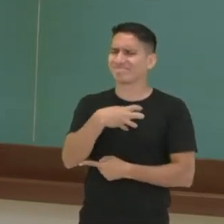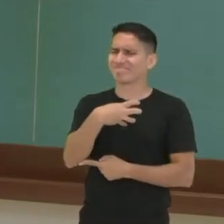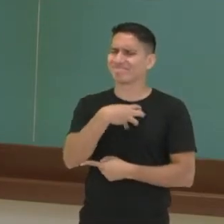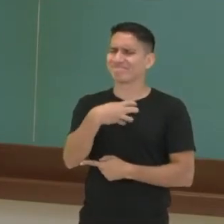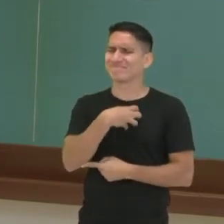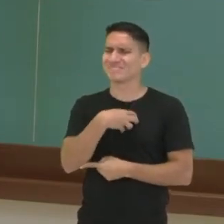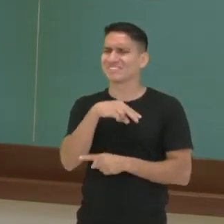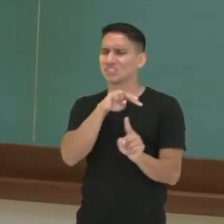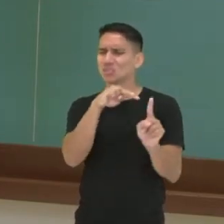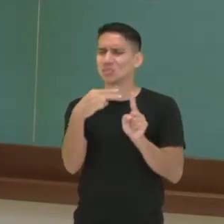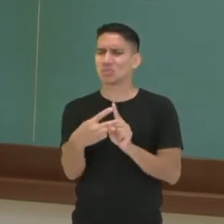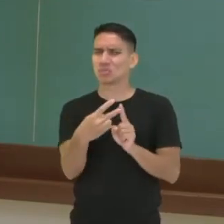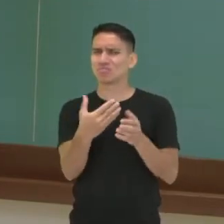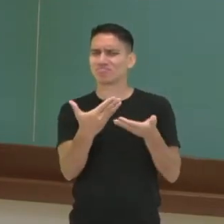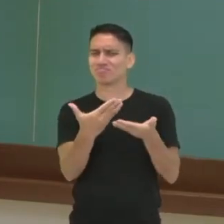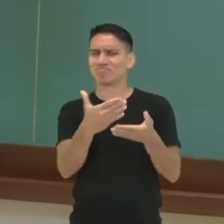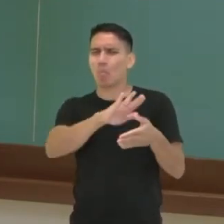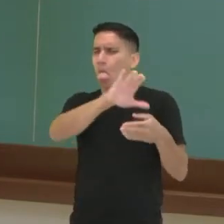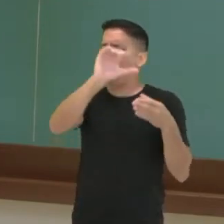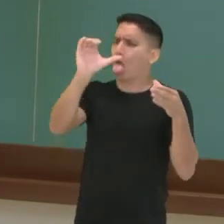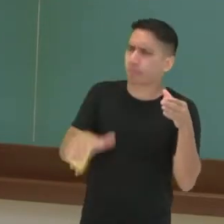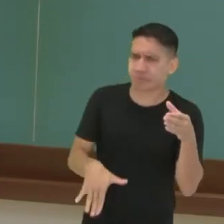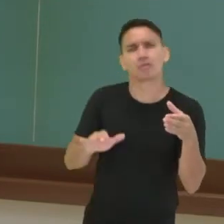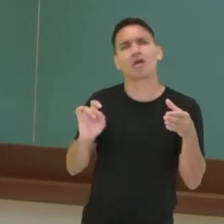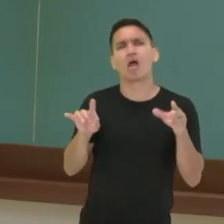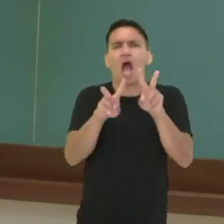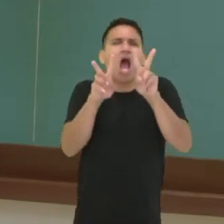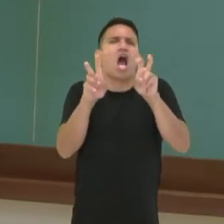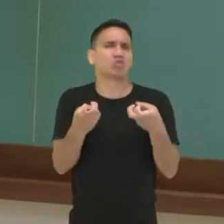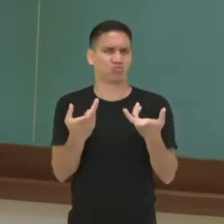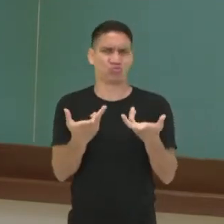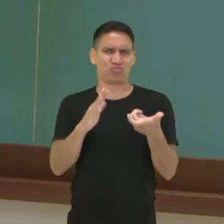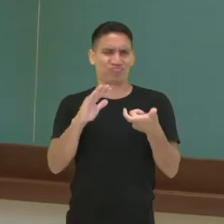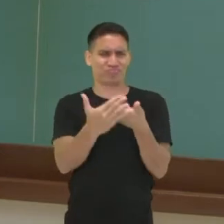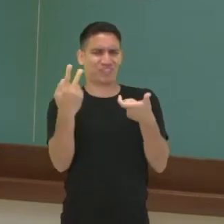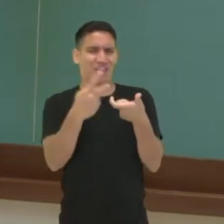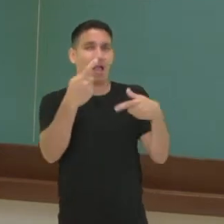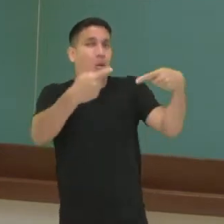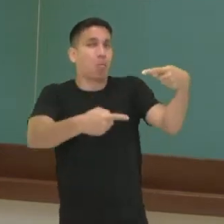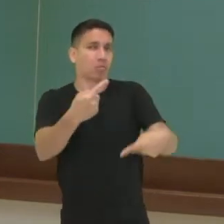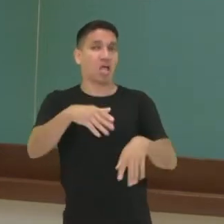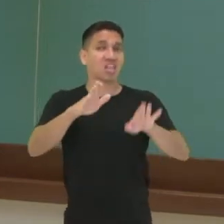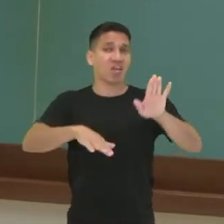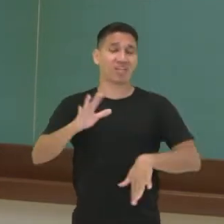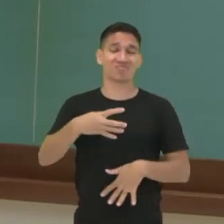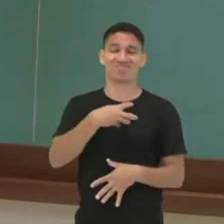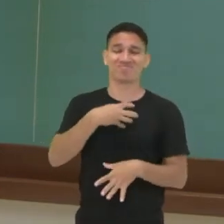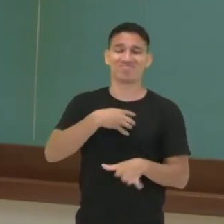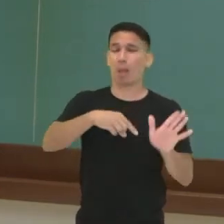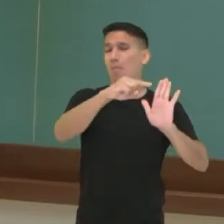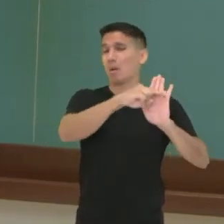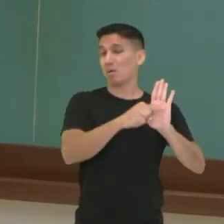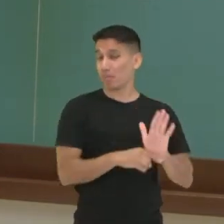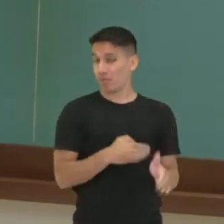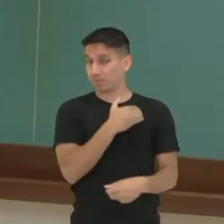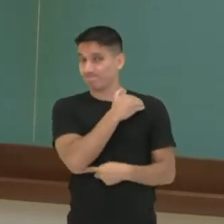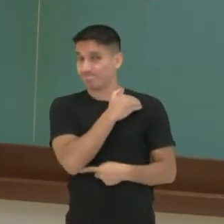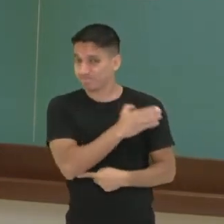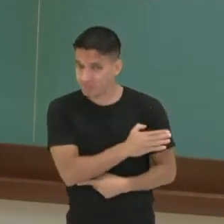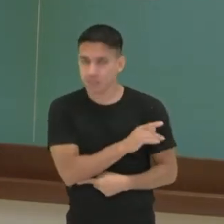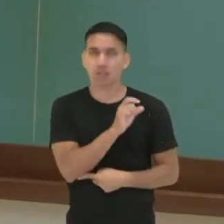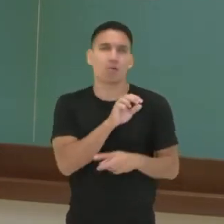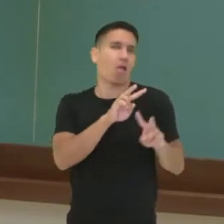tão pejorativa, tão deturpada, às vezes até negativa,